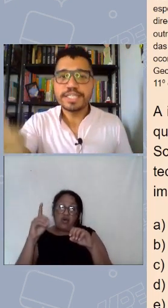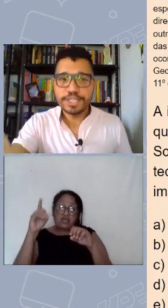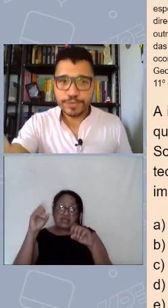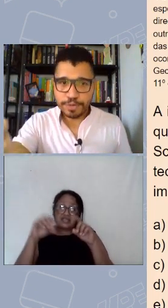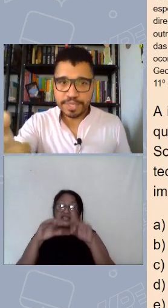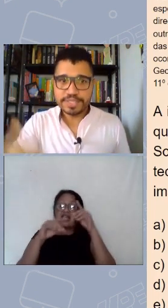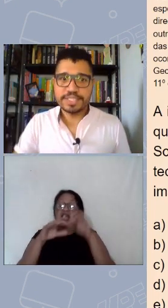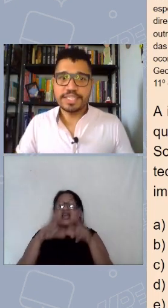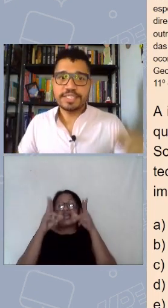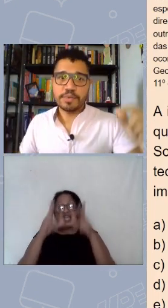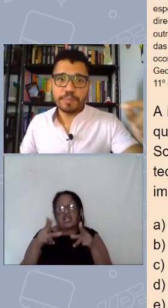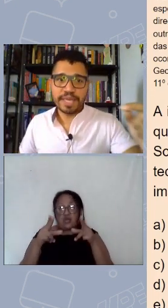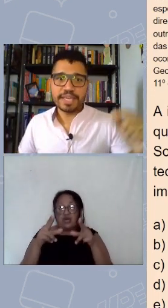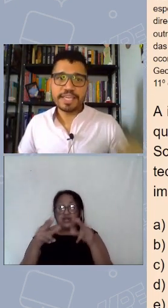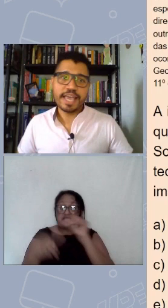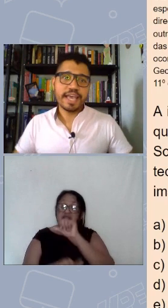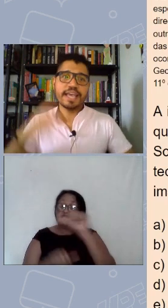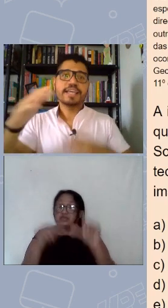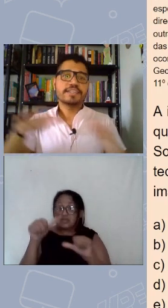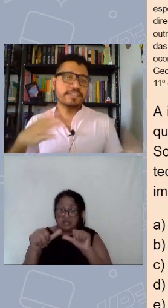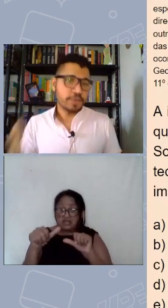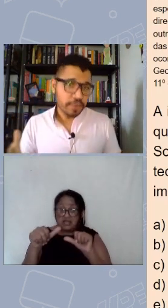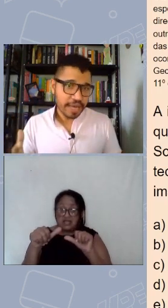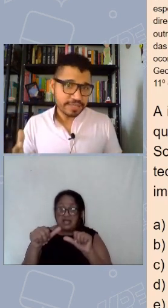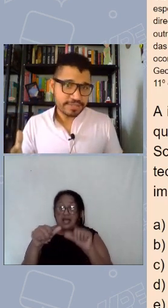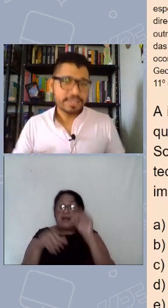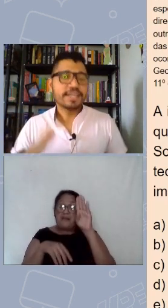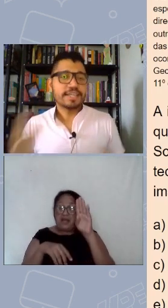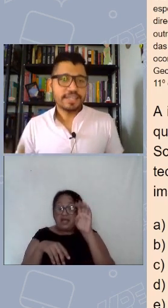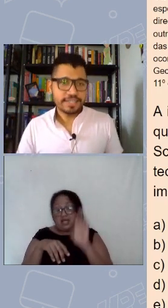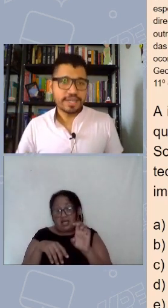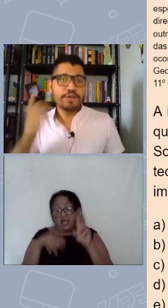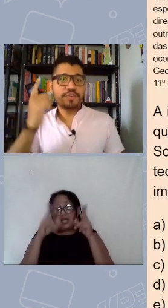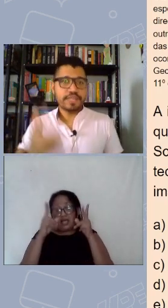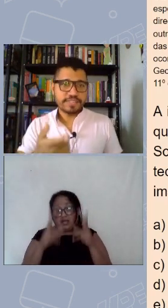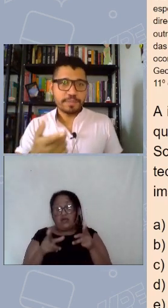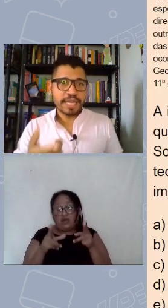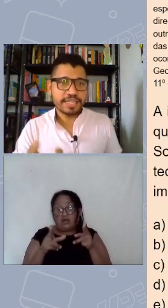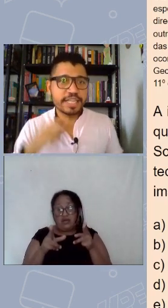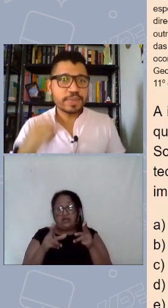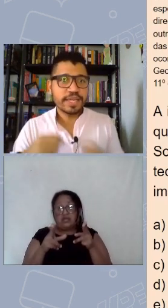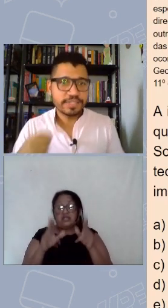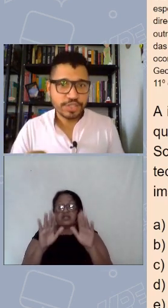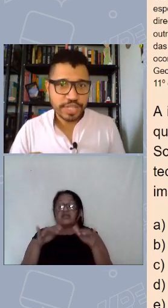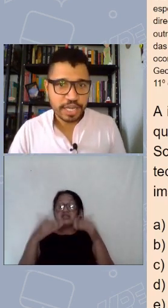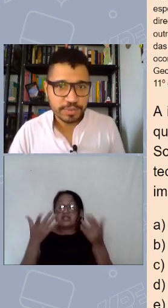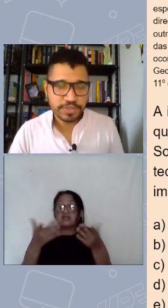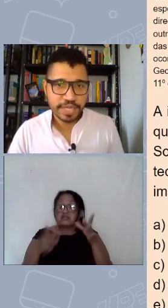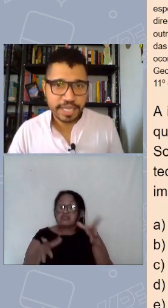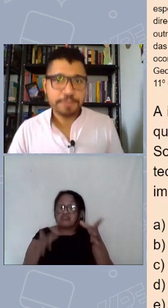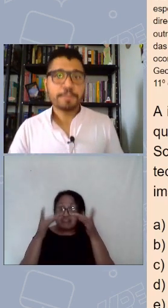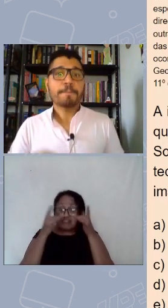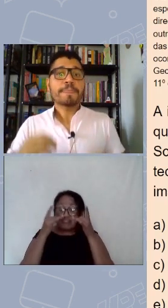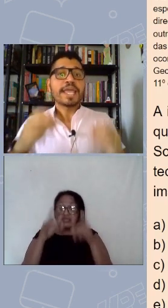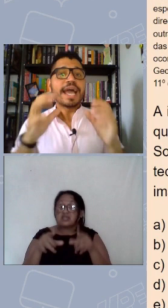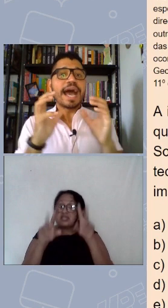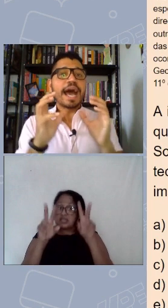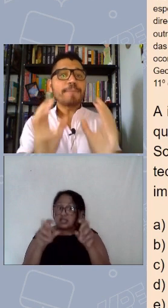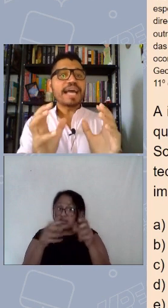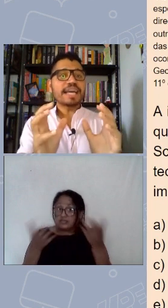mesmo que transformante então B e E são iguais então fique sempre atento a esses termos ok?